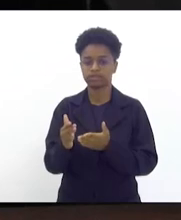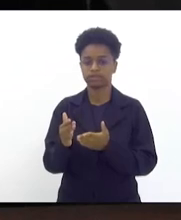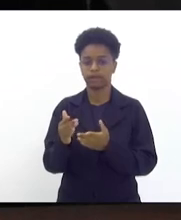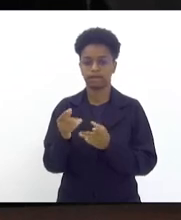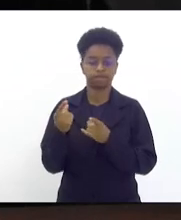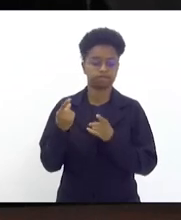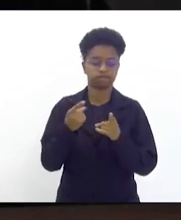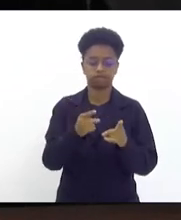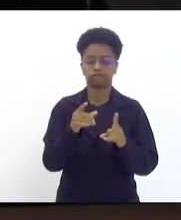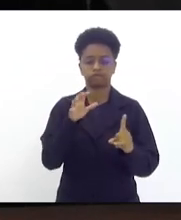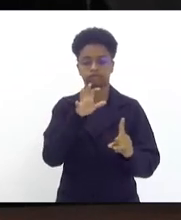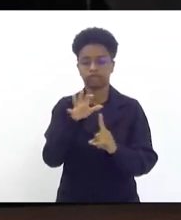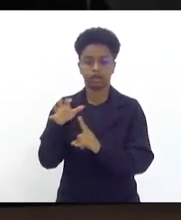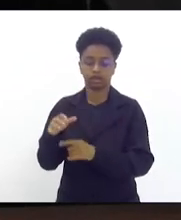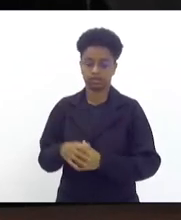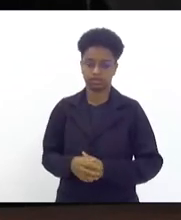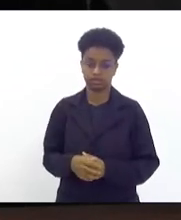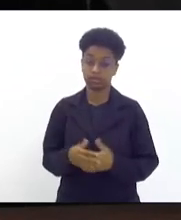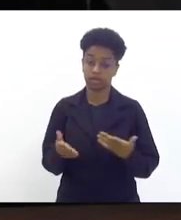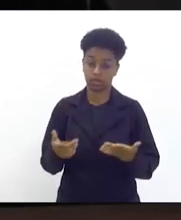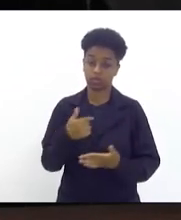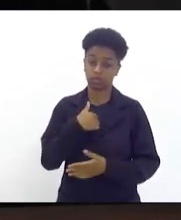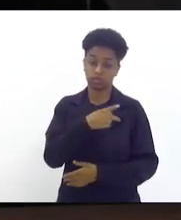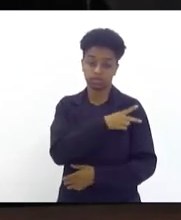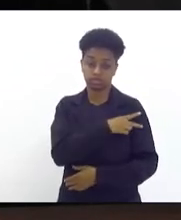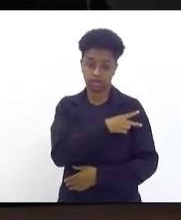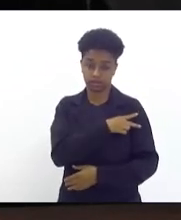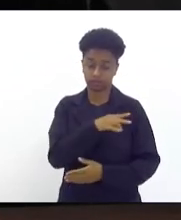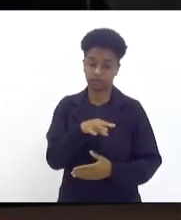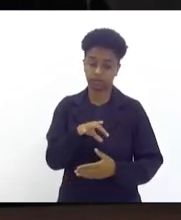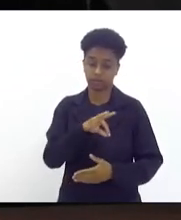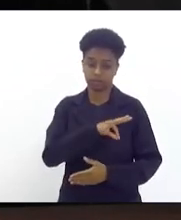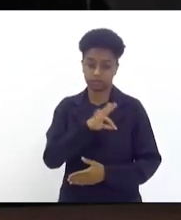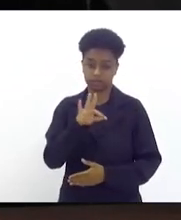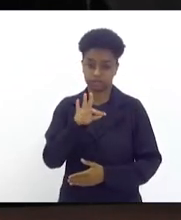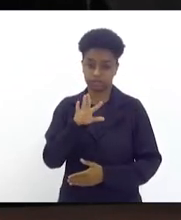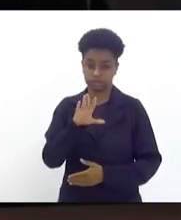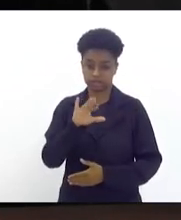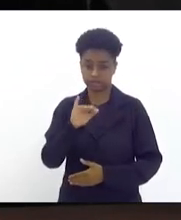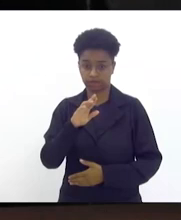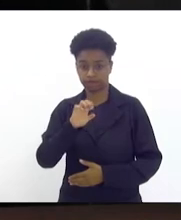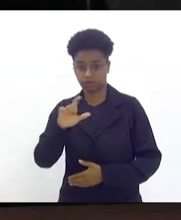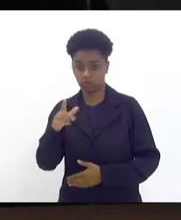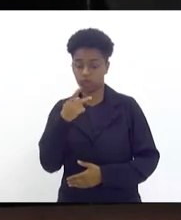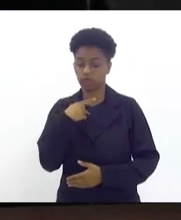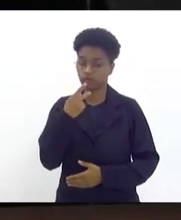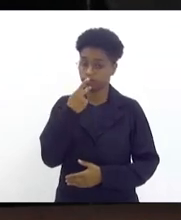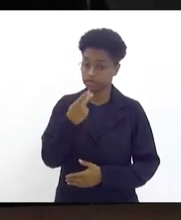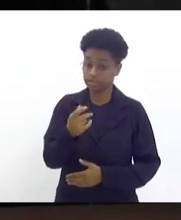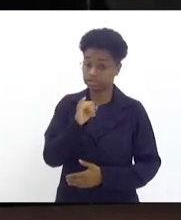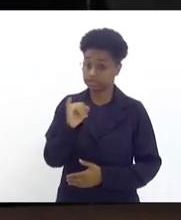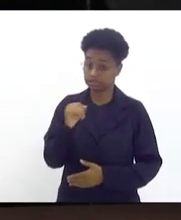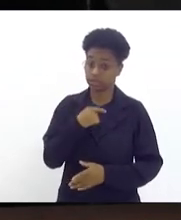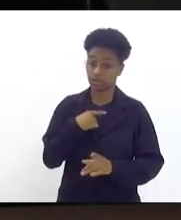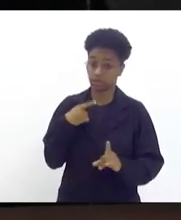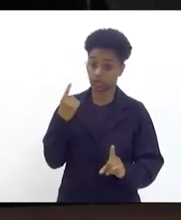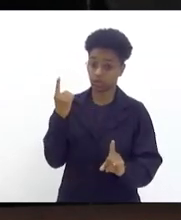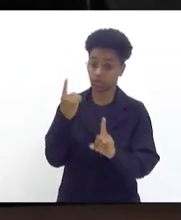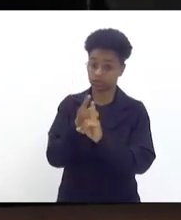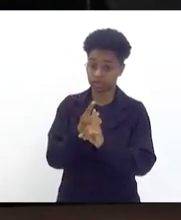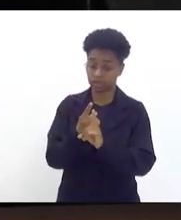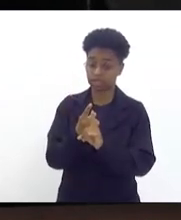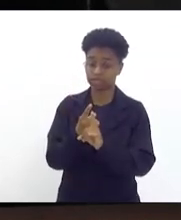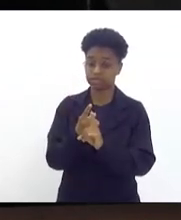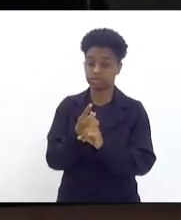enquanto o chefe da Polícia Civil eu disse o seguinte se eu encontrasse máquina dentro de barro restaurante